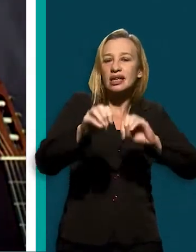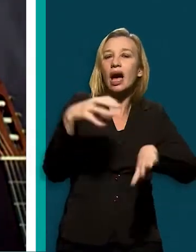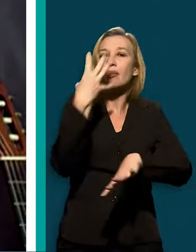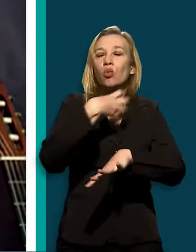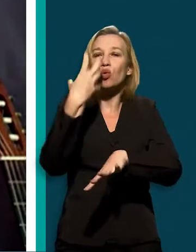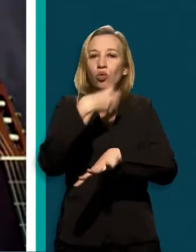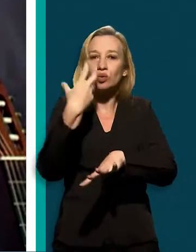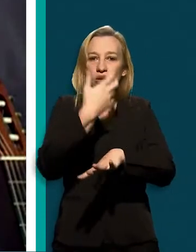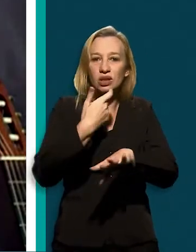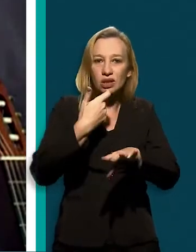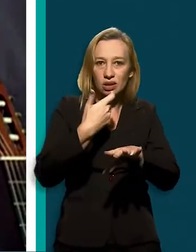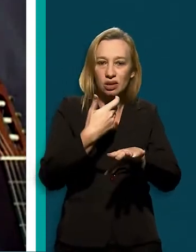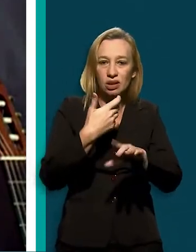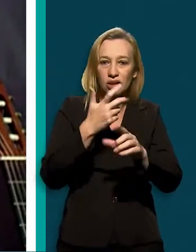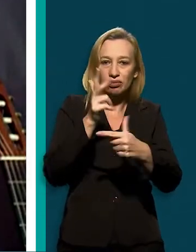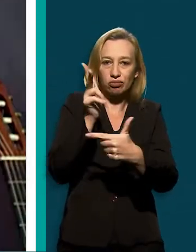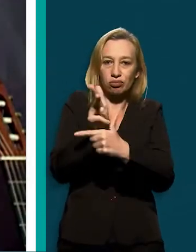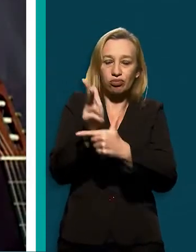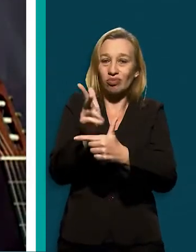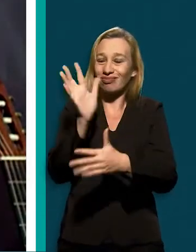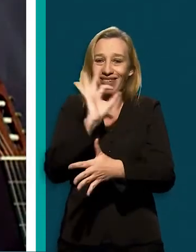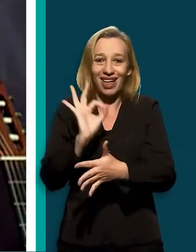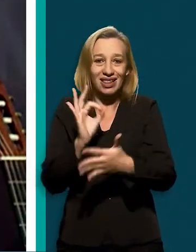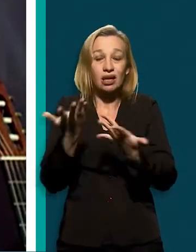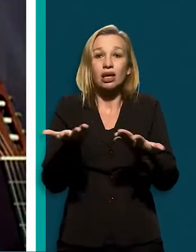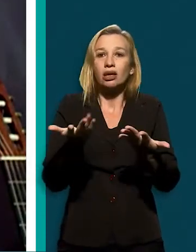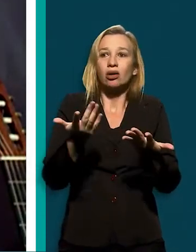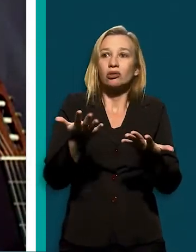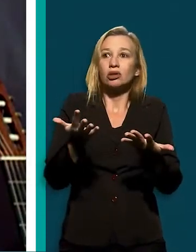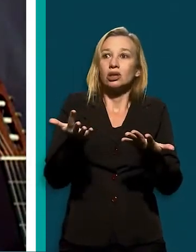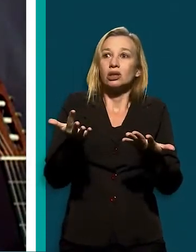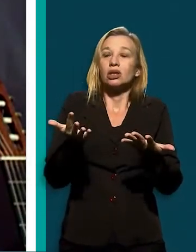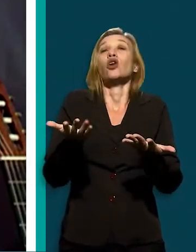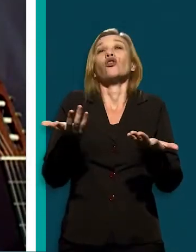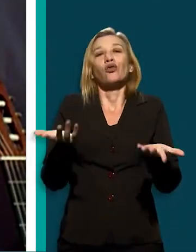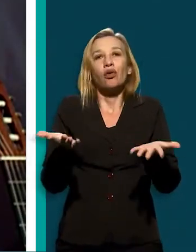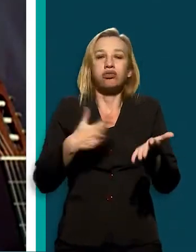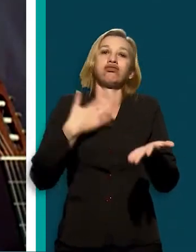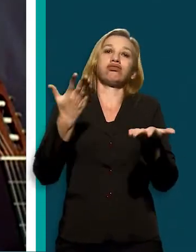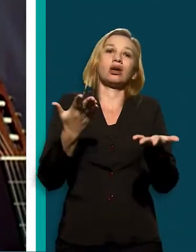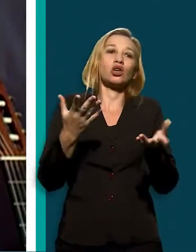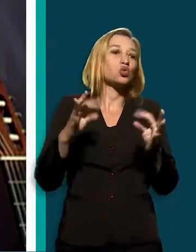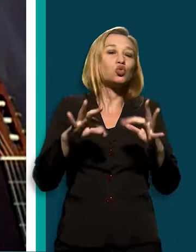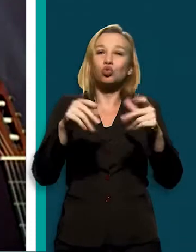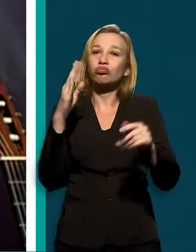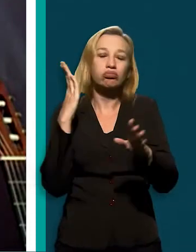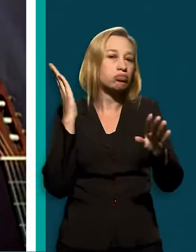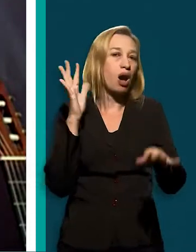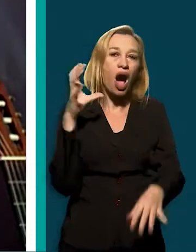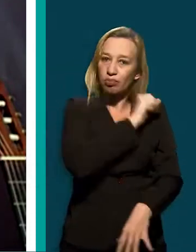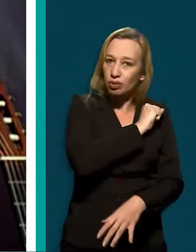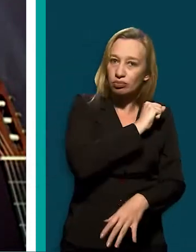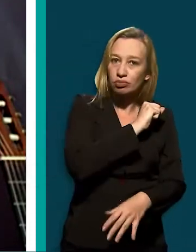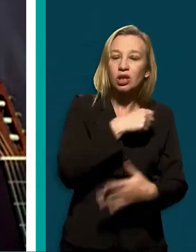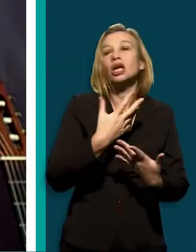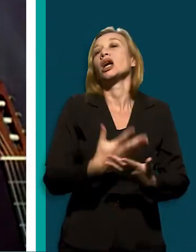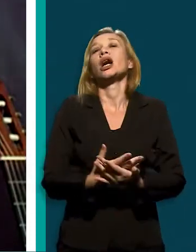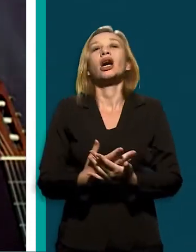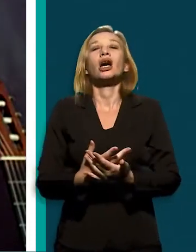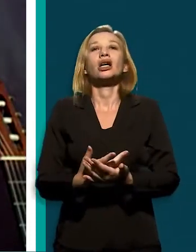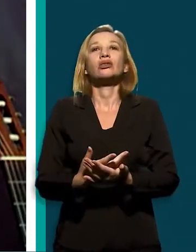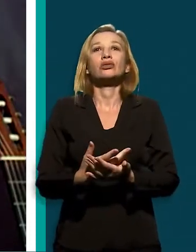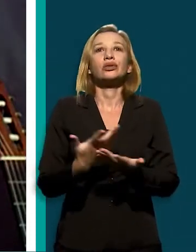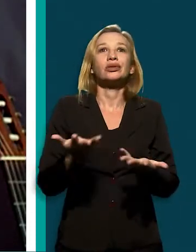música para a questão de um aluno através de uma videoconferência. Então, para mim também foi uma surpresa, porque foi tudo muito rápido,